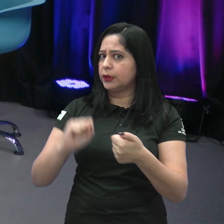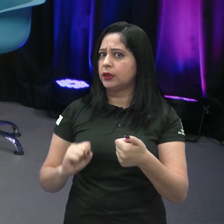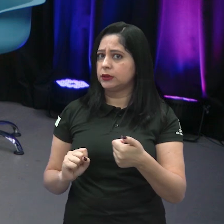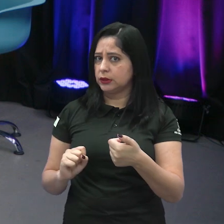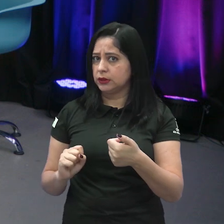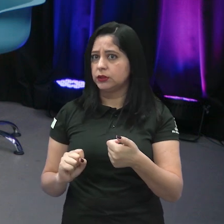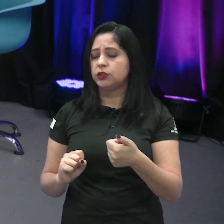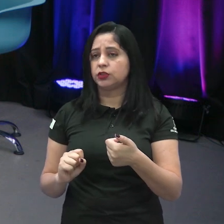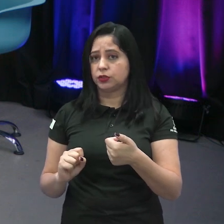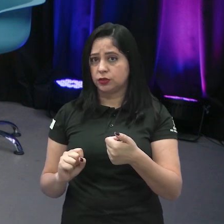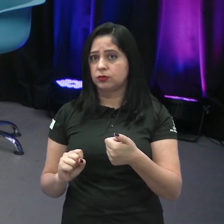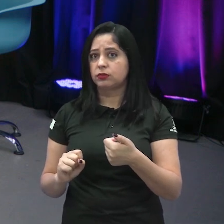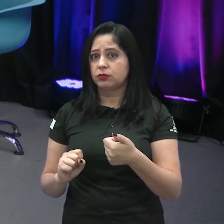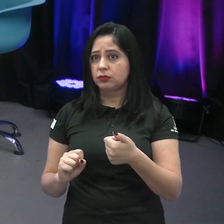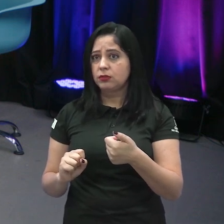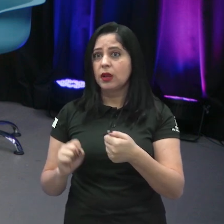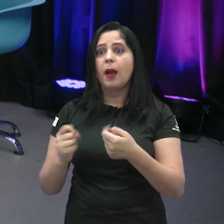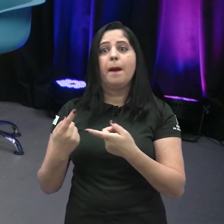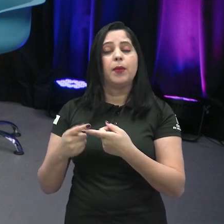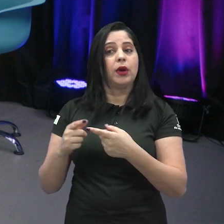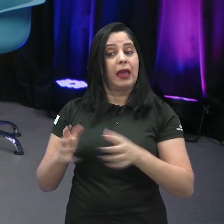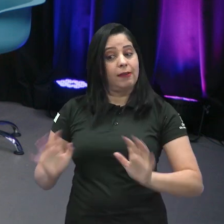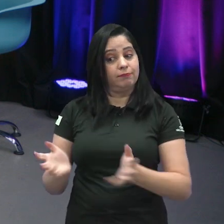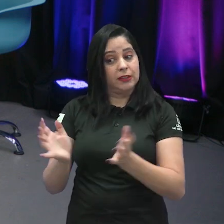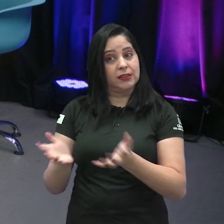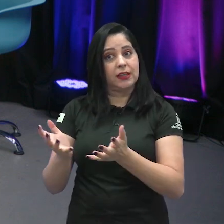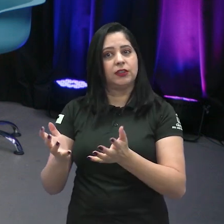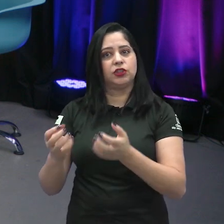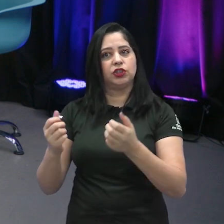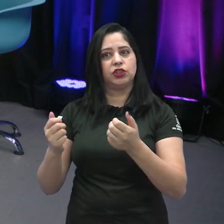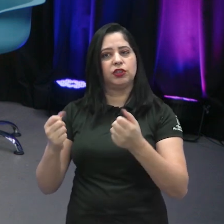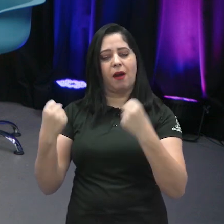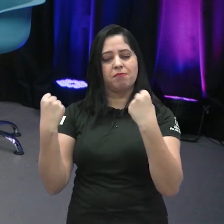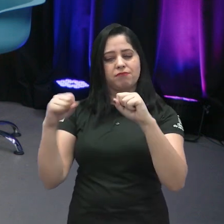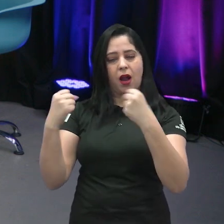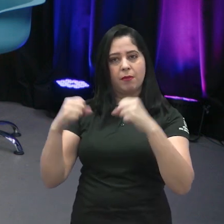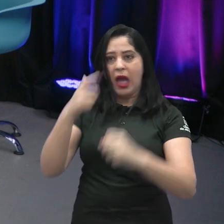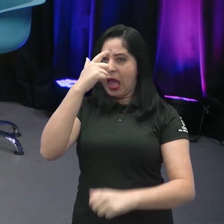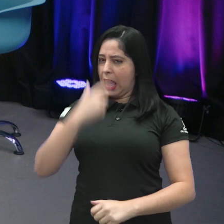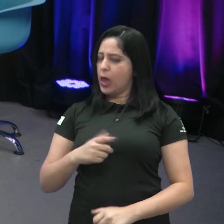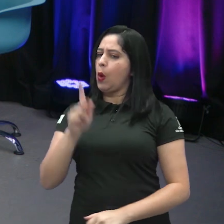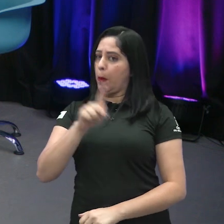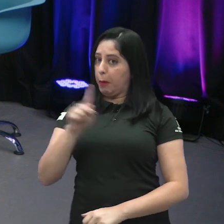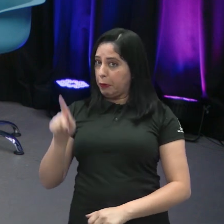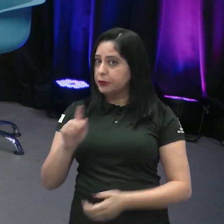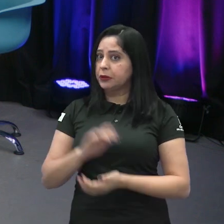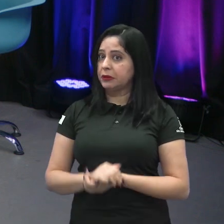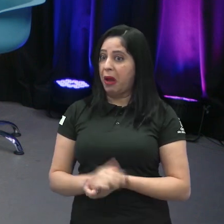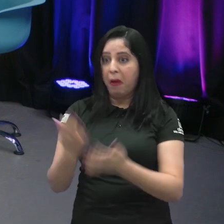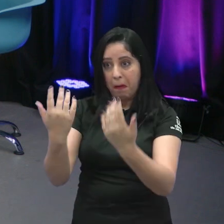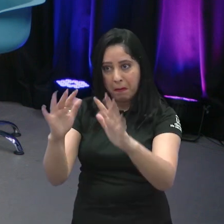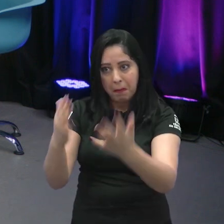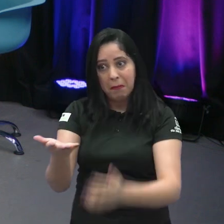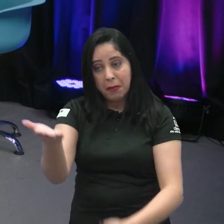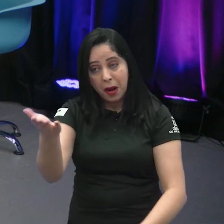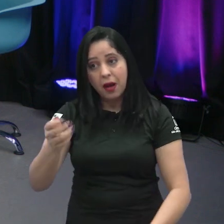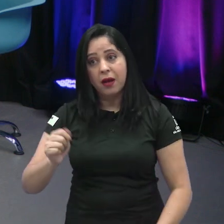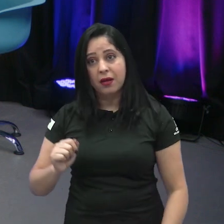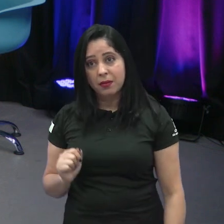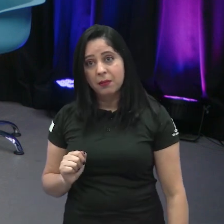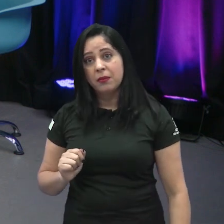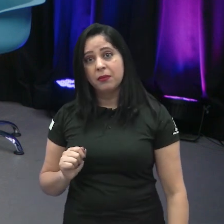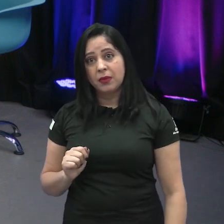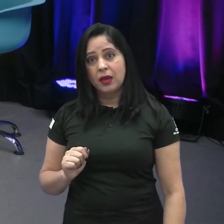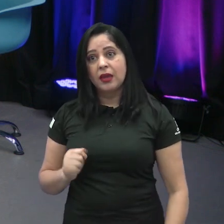município e que tem abraçado muito a questão da atividade física. Eu, quanto profissional, já parabenizo, né? Porque é muito bom